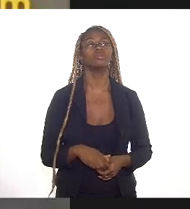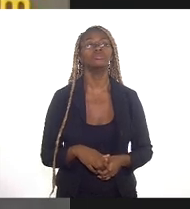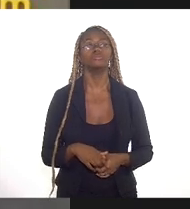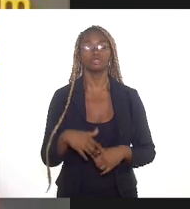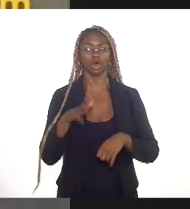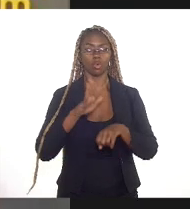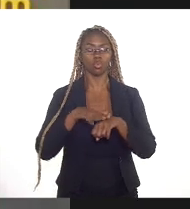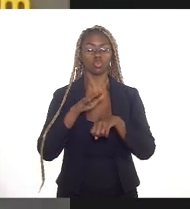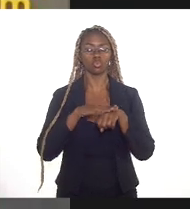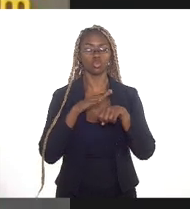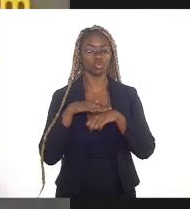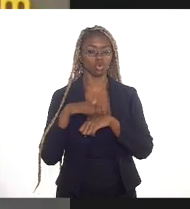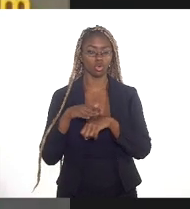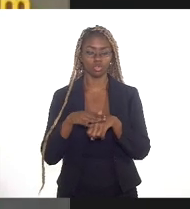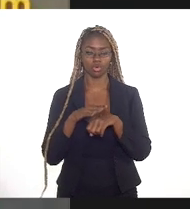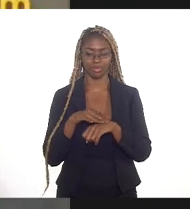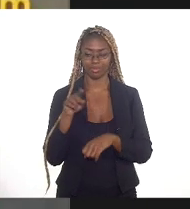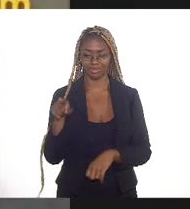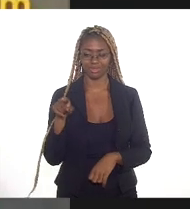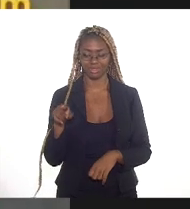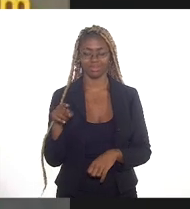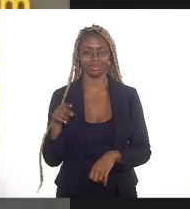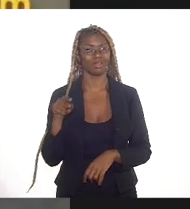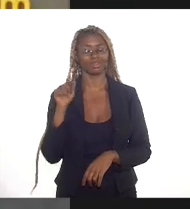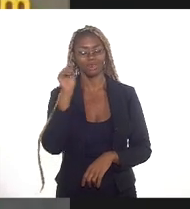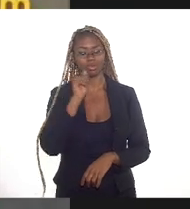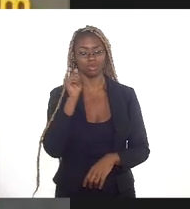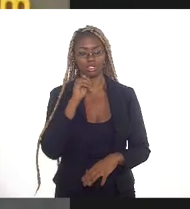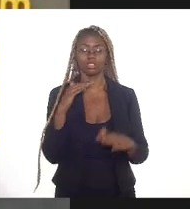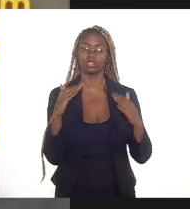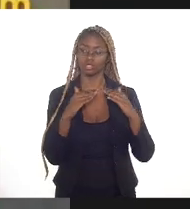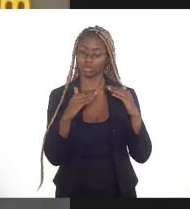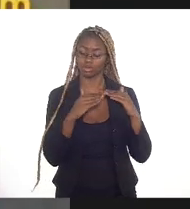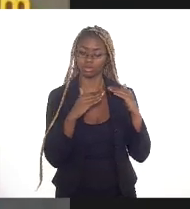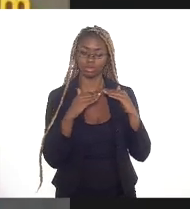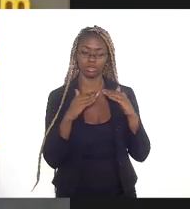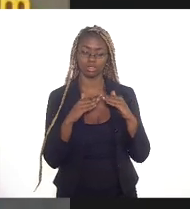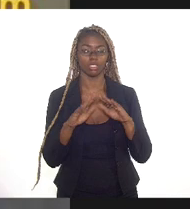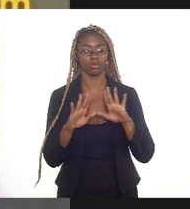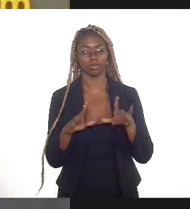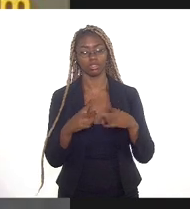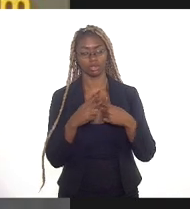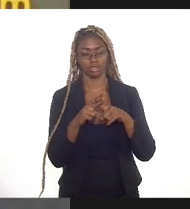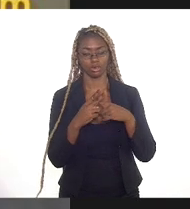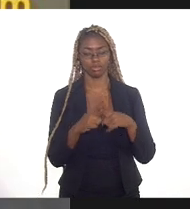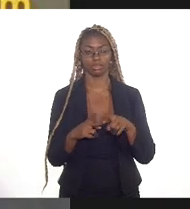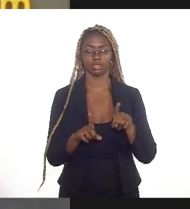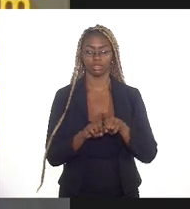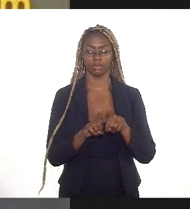empreendedorismo feito por mulheres. O parecer é favorável com emendas.